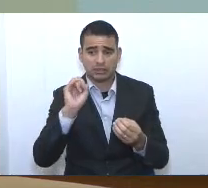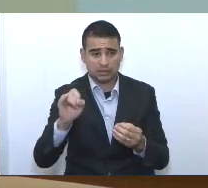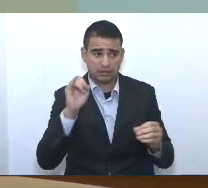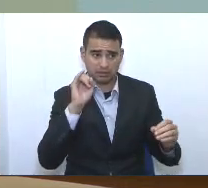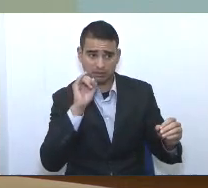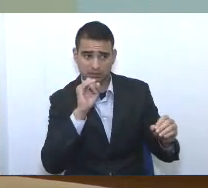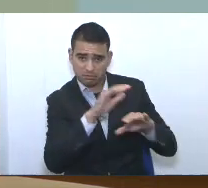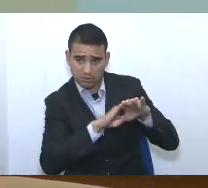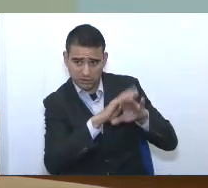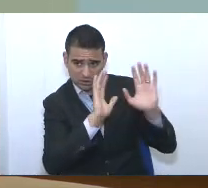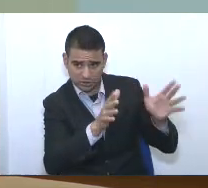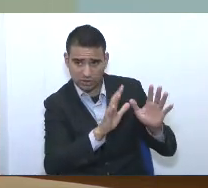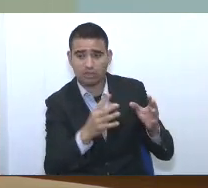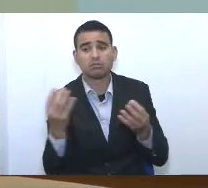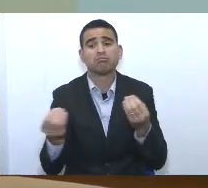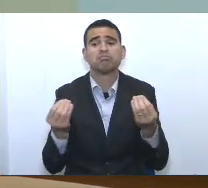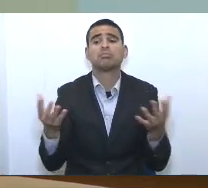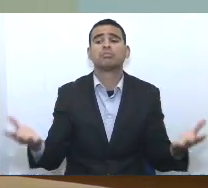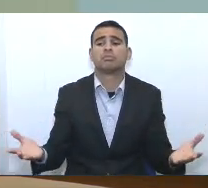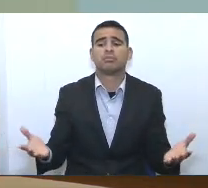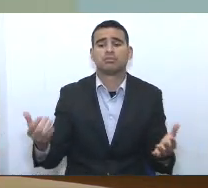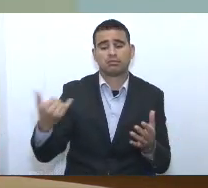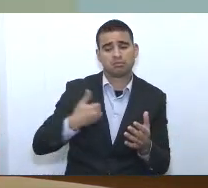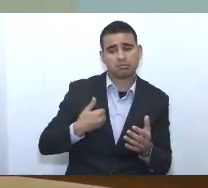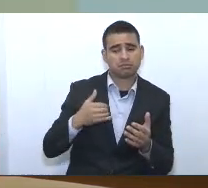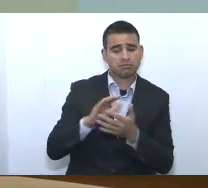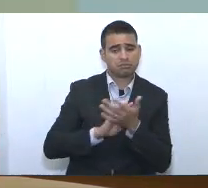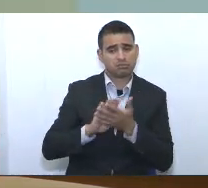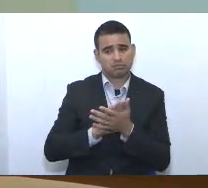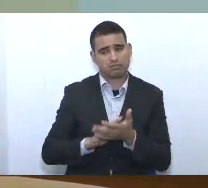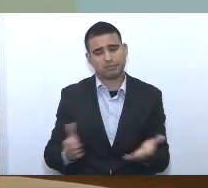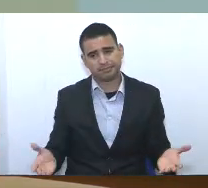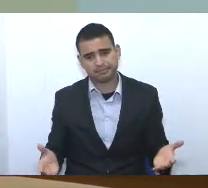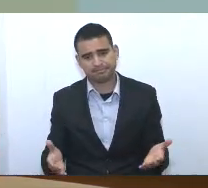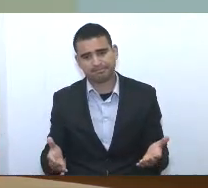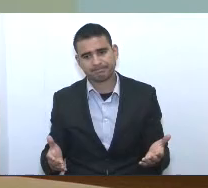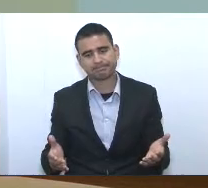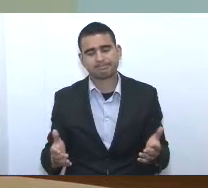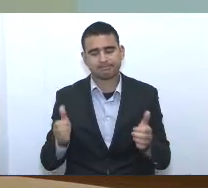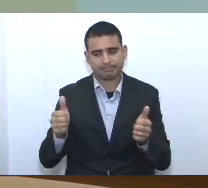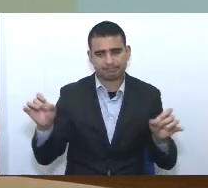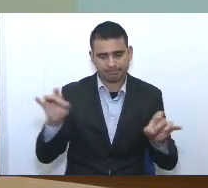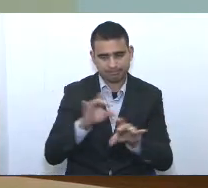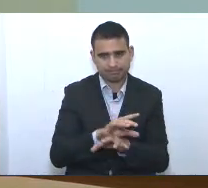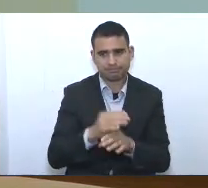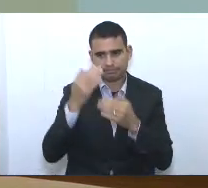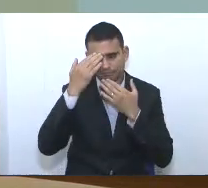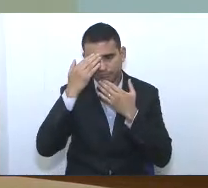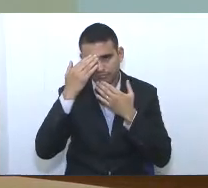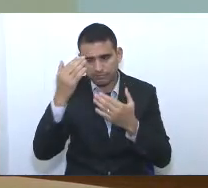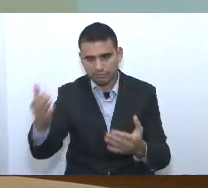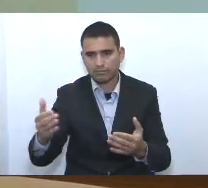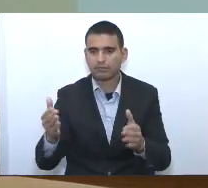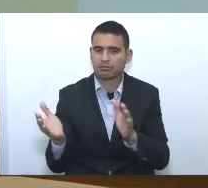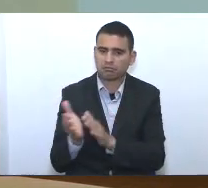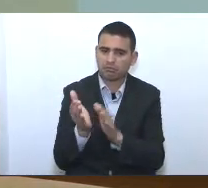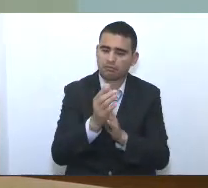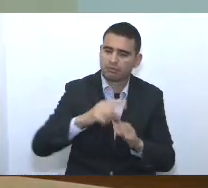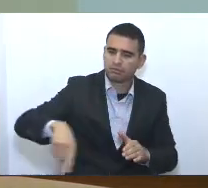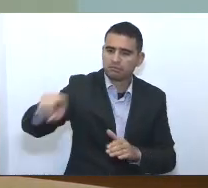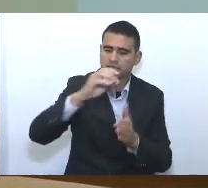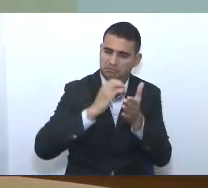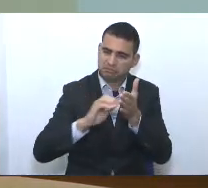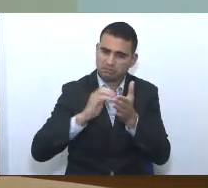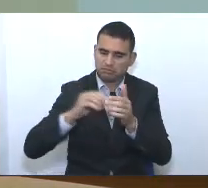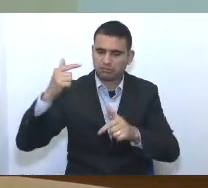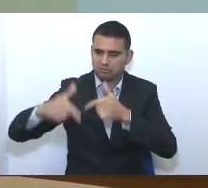com o proprietário da área. No momento é só, parabéns pelo trabalho de todos, secretário,